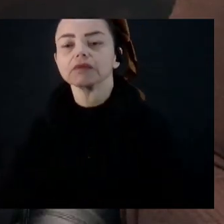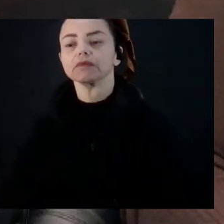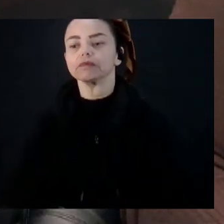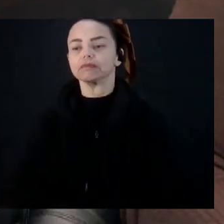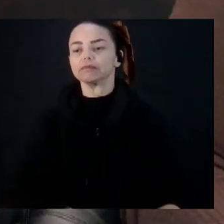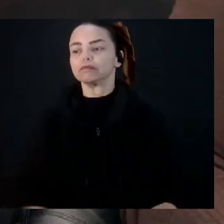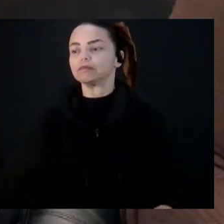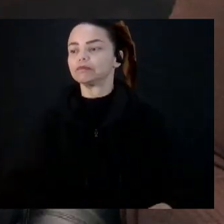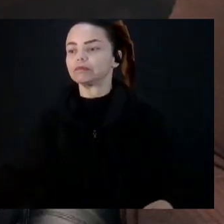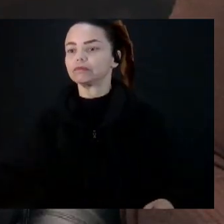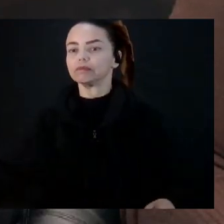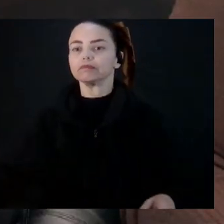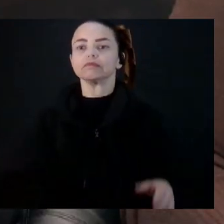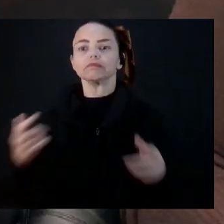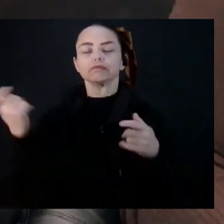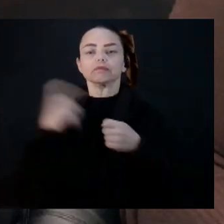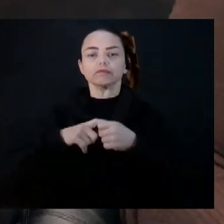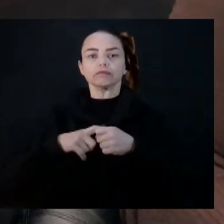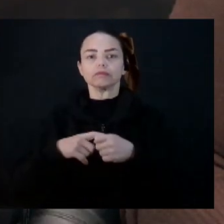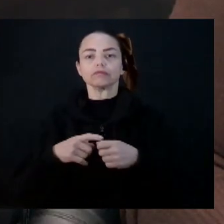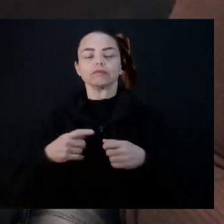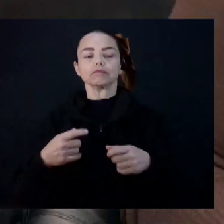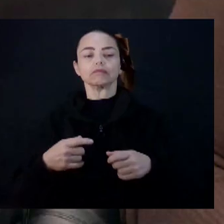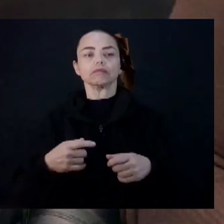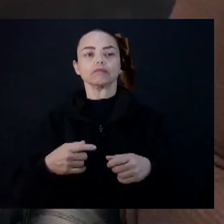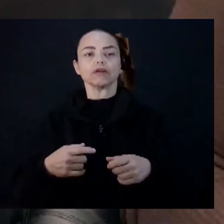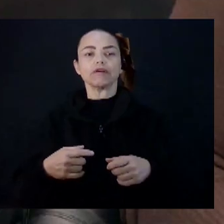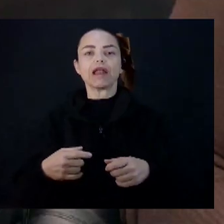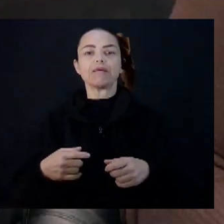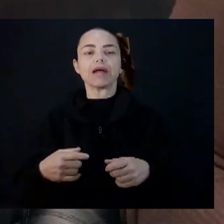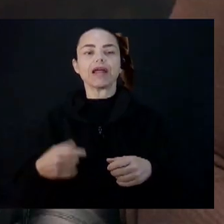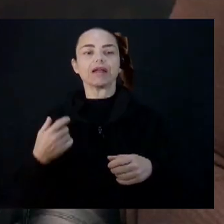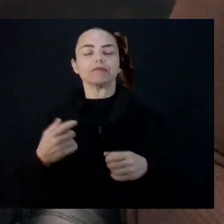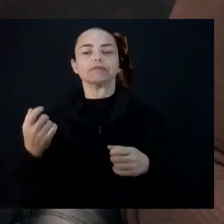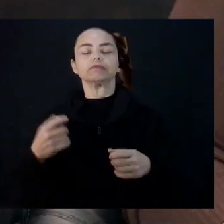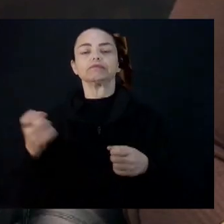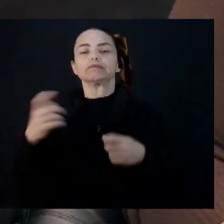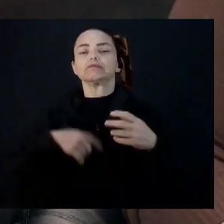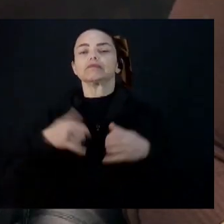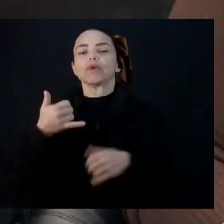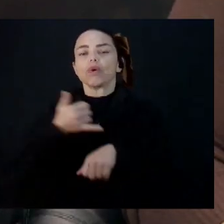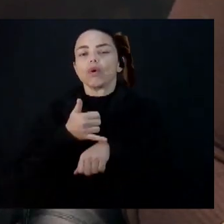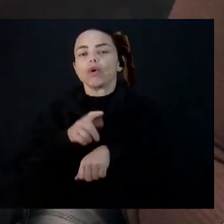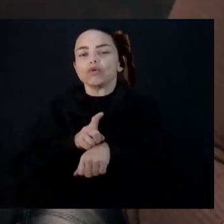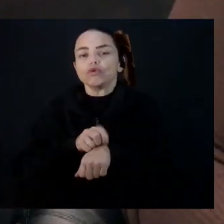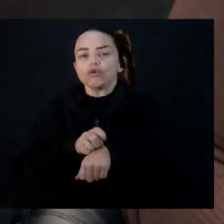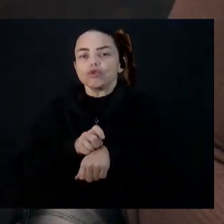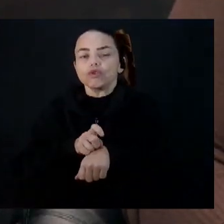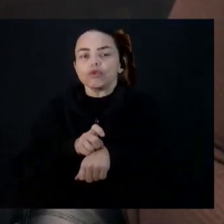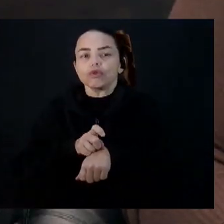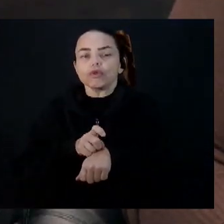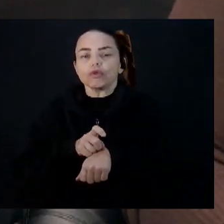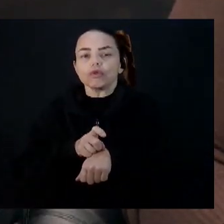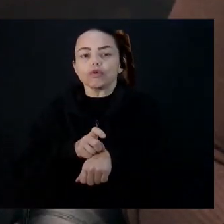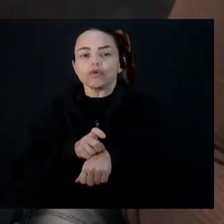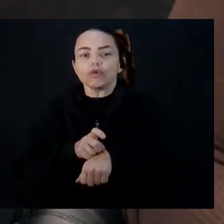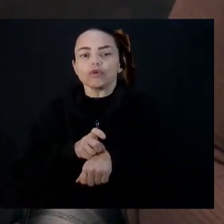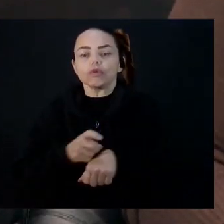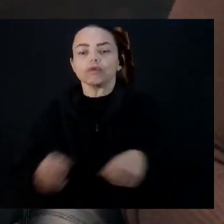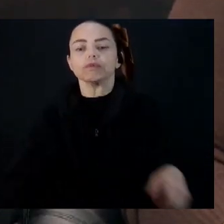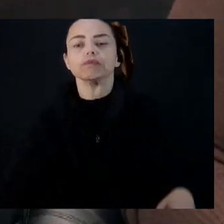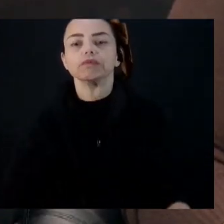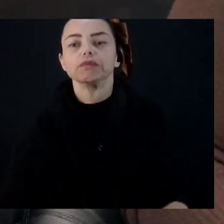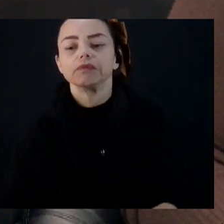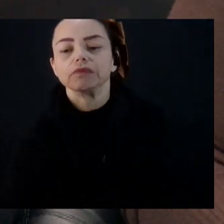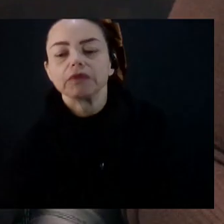repente volta a, por exemplo, fazer xixi na cama à noite, você vê que tem uma mudança. E